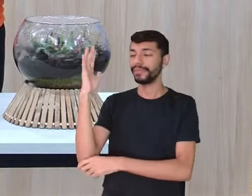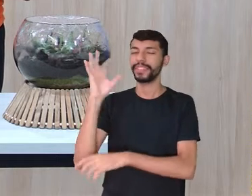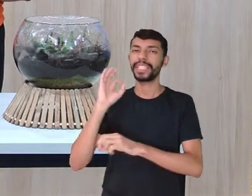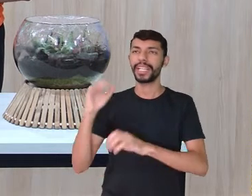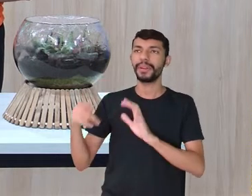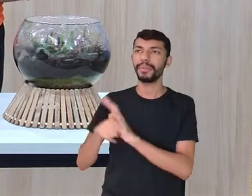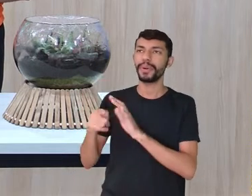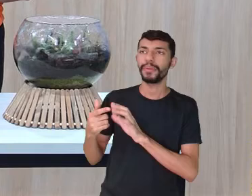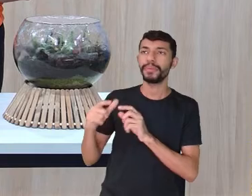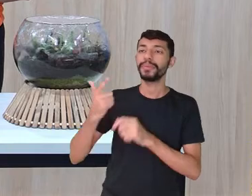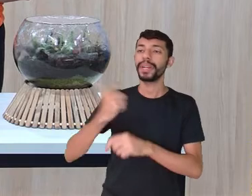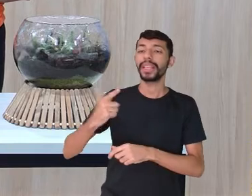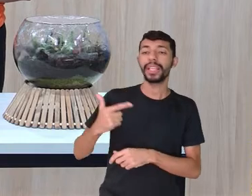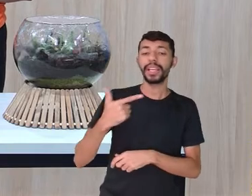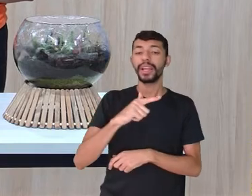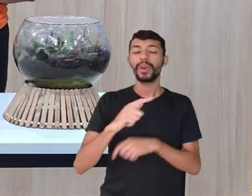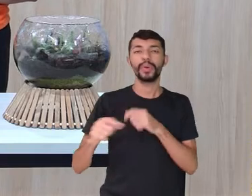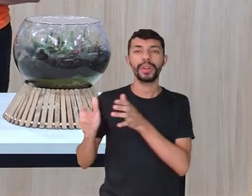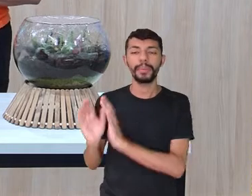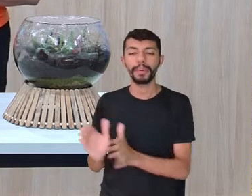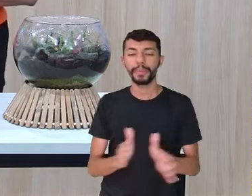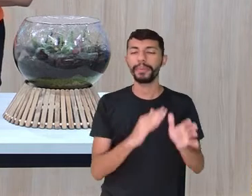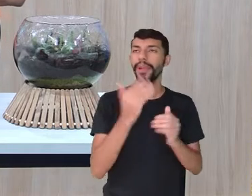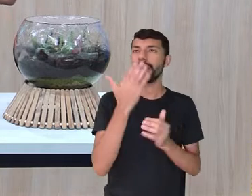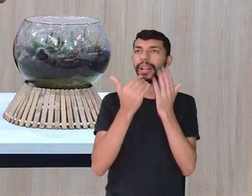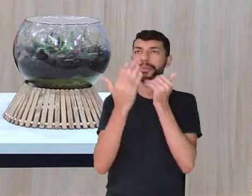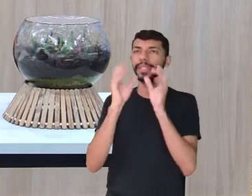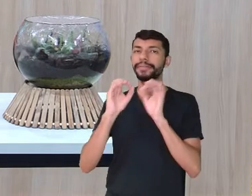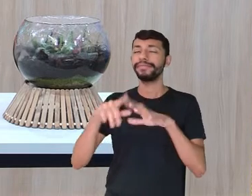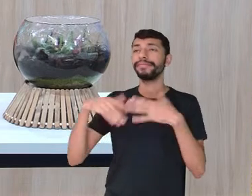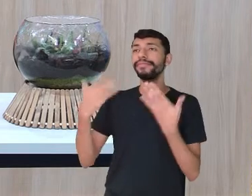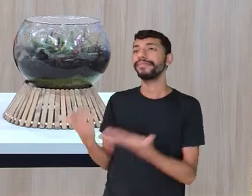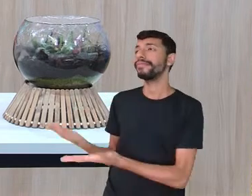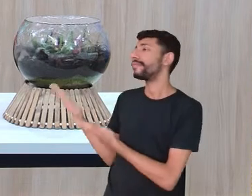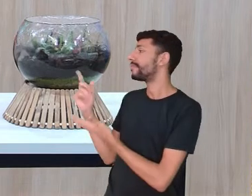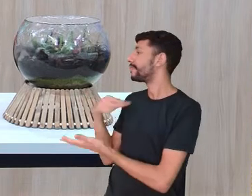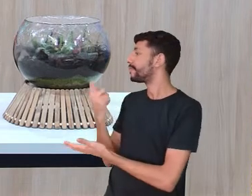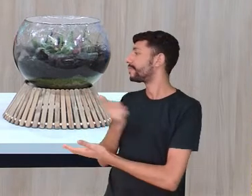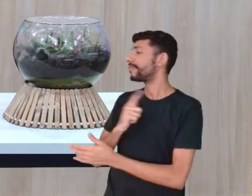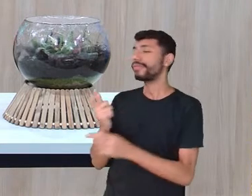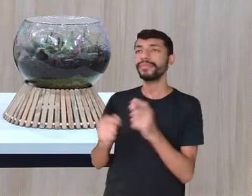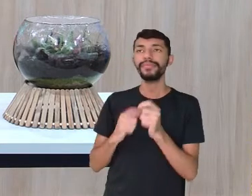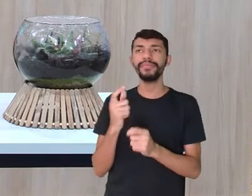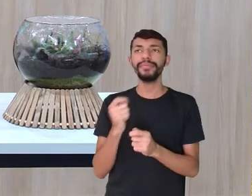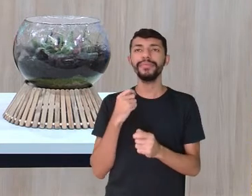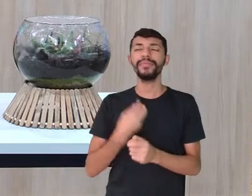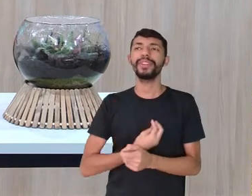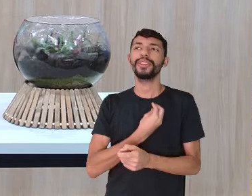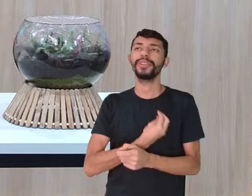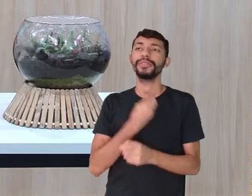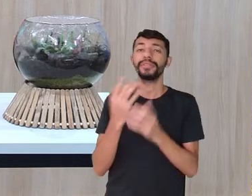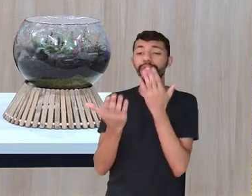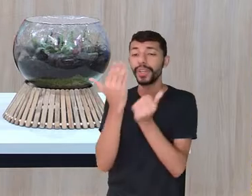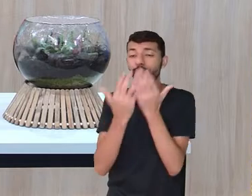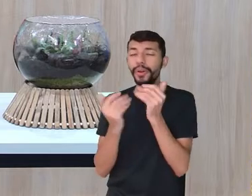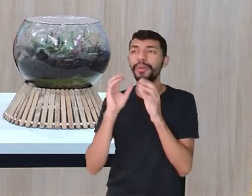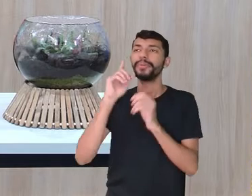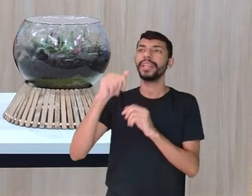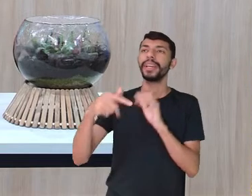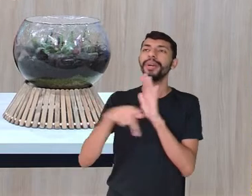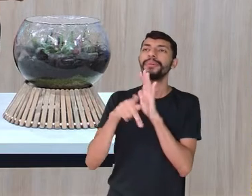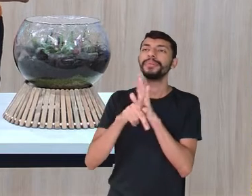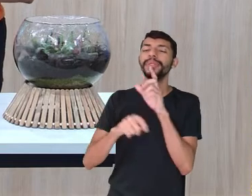para que exista a cadeia alimentar. E nós temos os seres consumidores. Então, os seres consumidores são